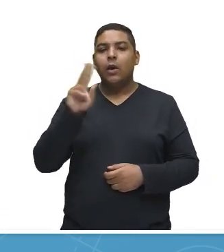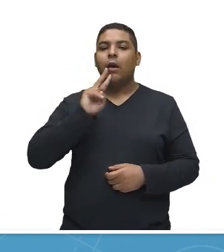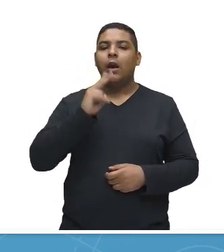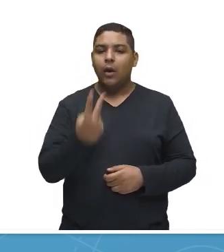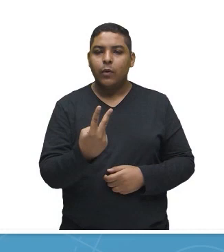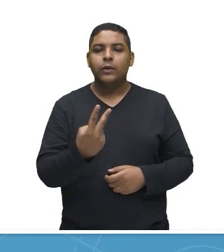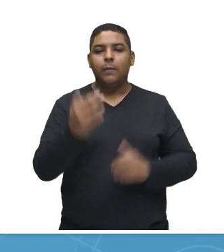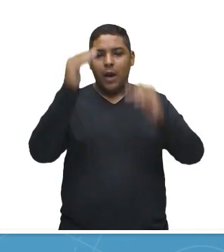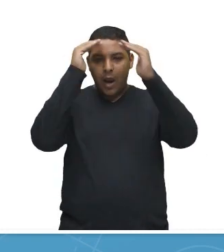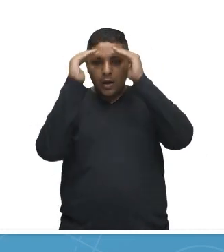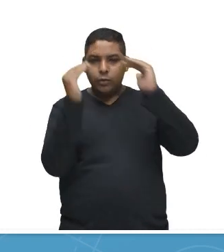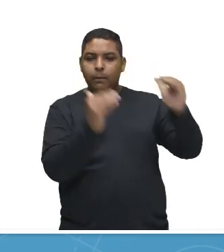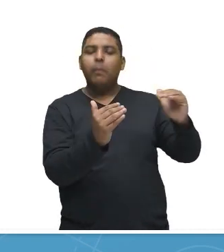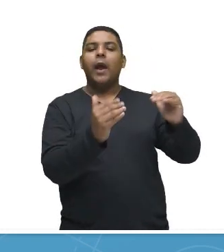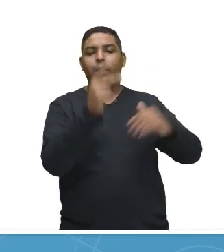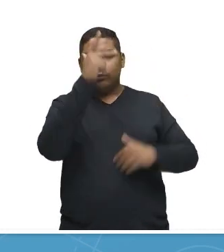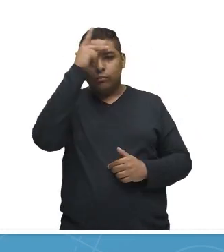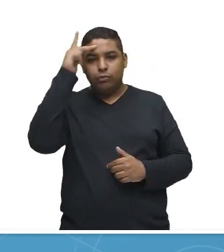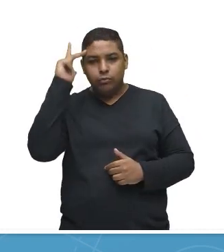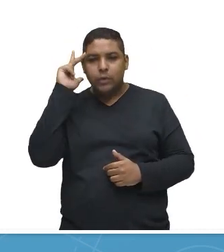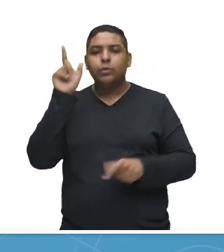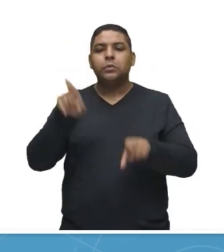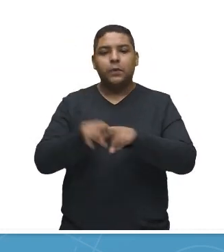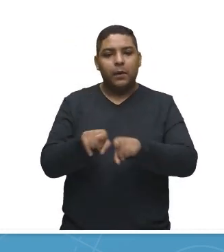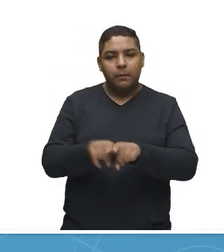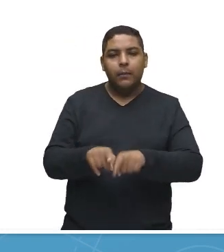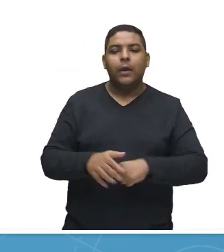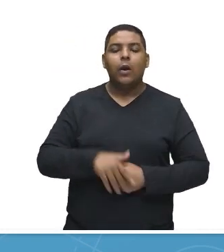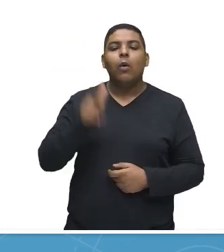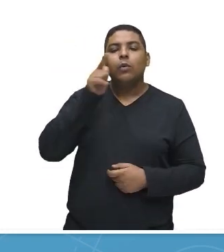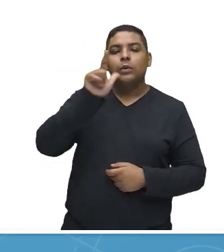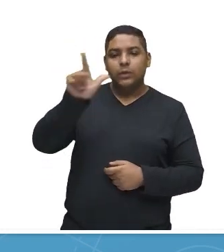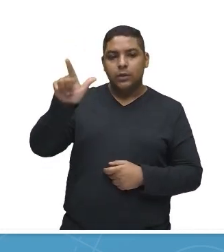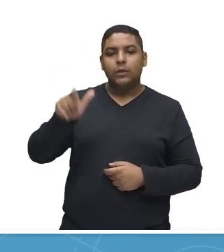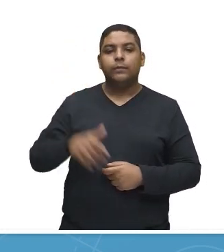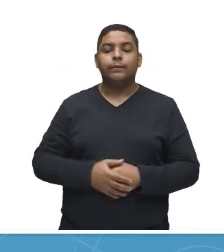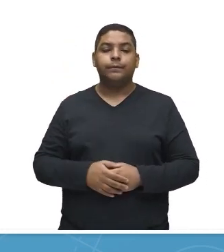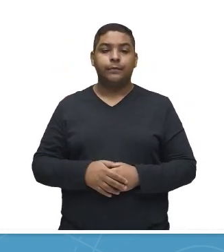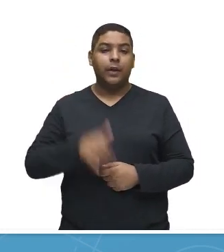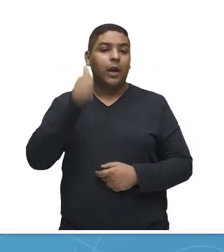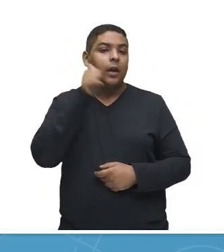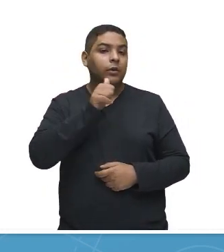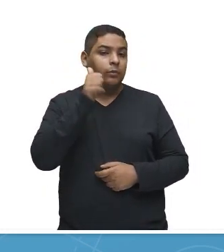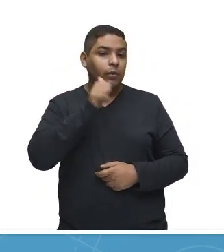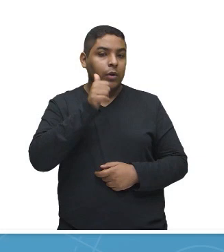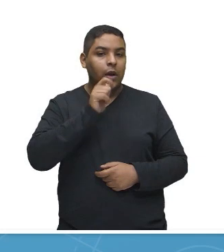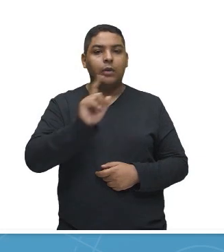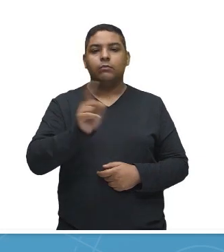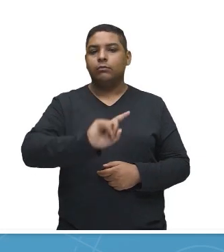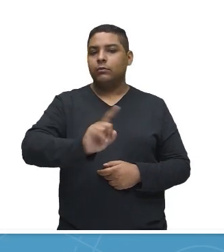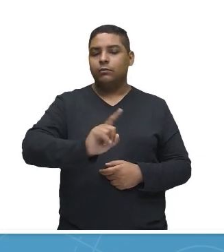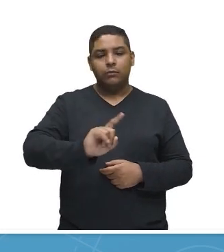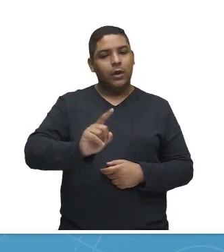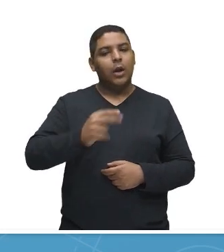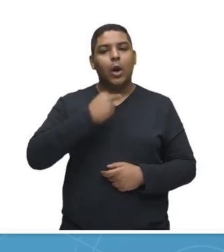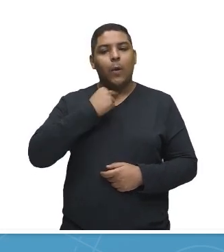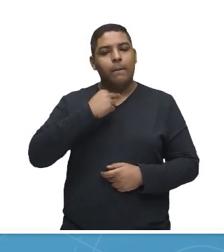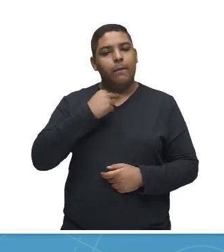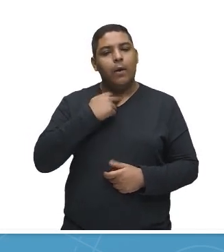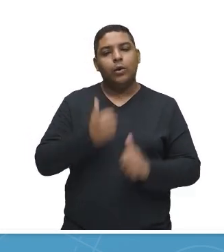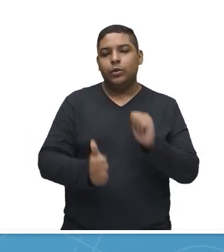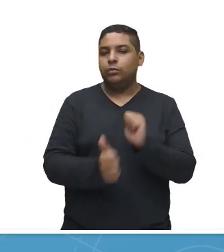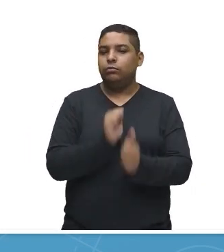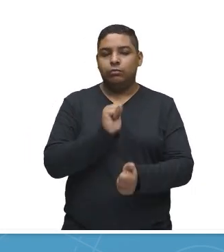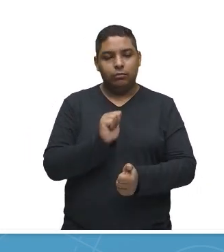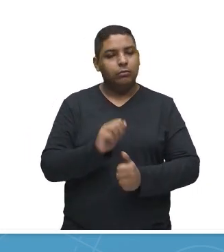porque ele conseguiu vencer o seu adversário. As mulheres não lutam esse tipo de